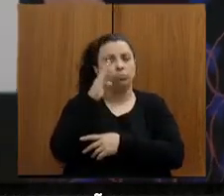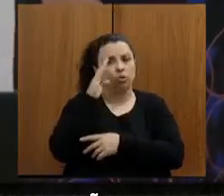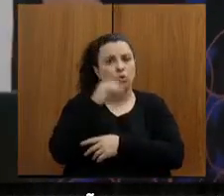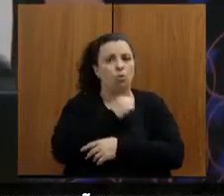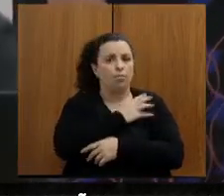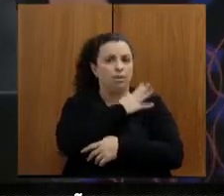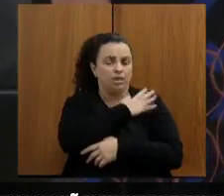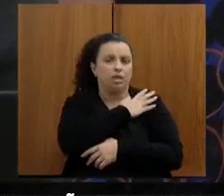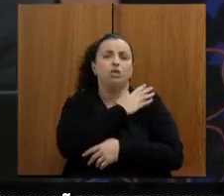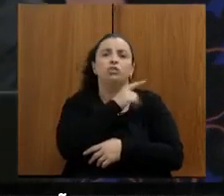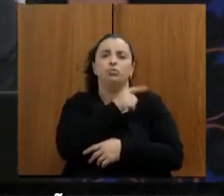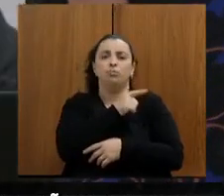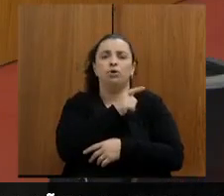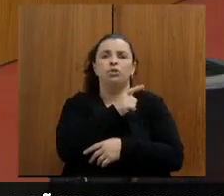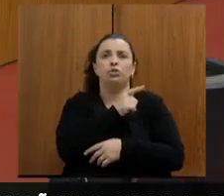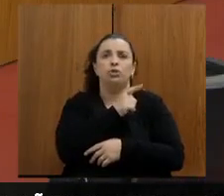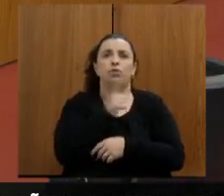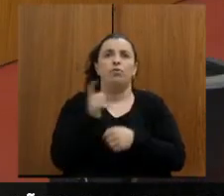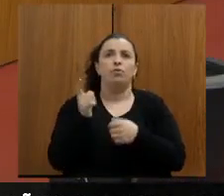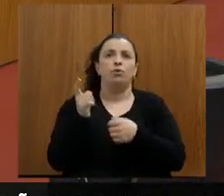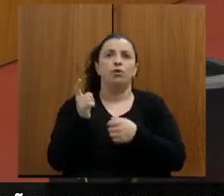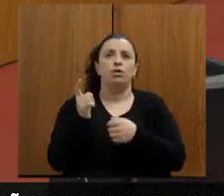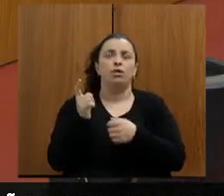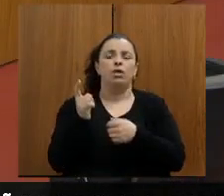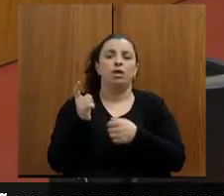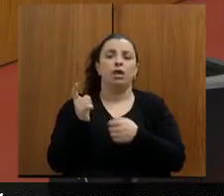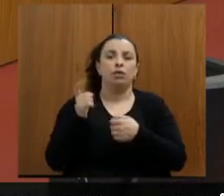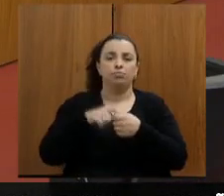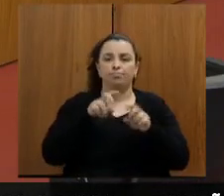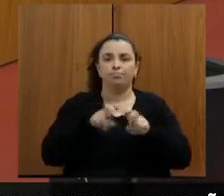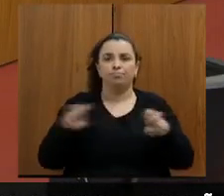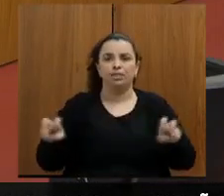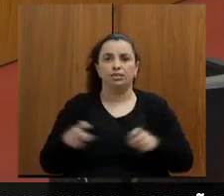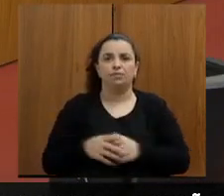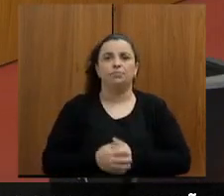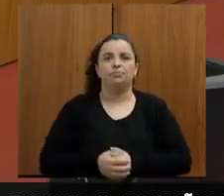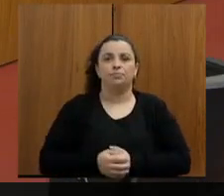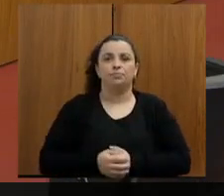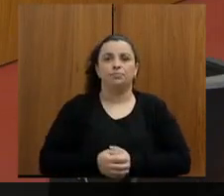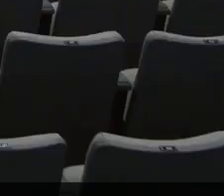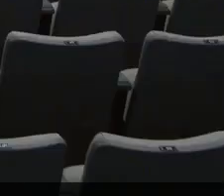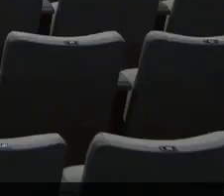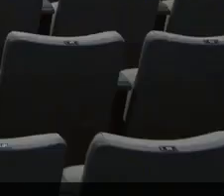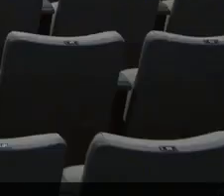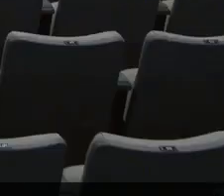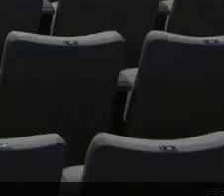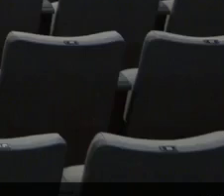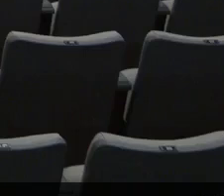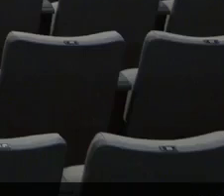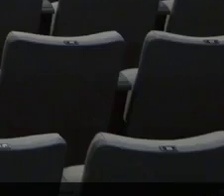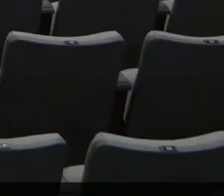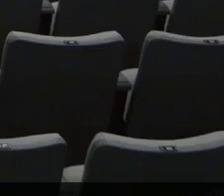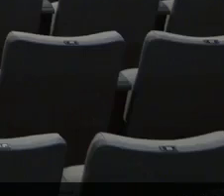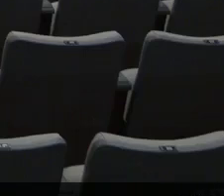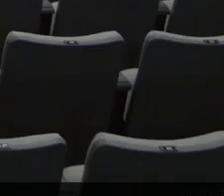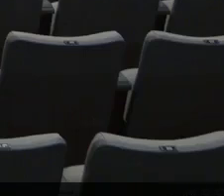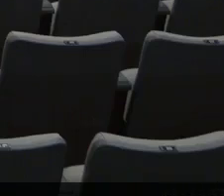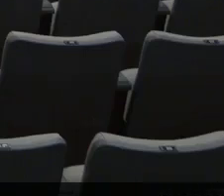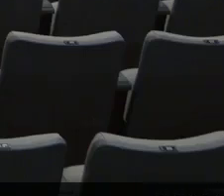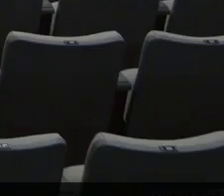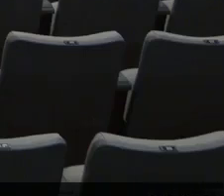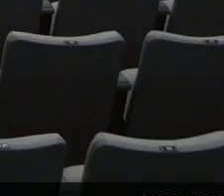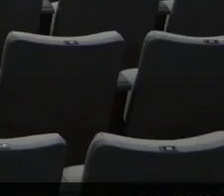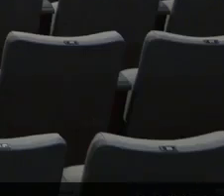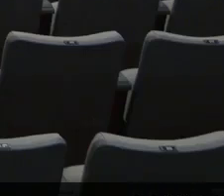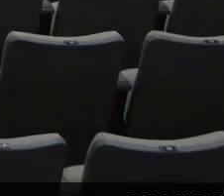Militar possa ingressar ao plenário José Alencar estão suspensos trabalho a presença do comandante Geral da Polícia